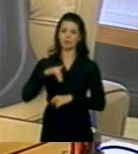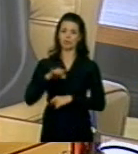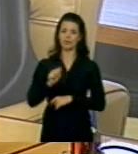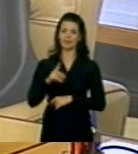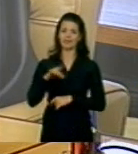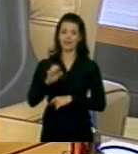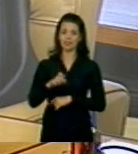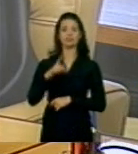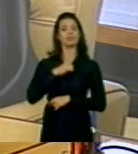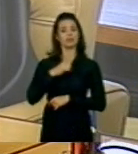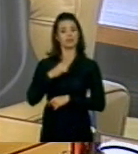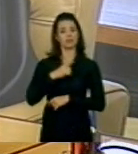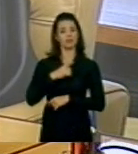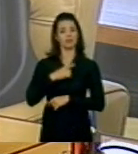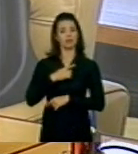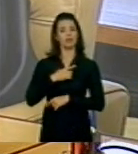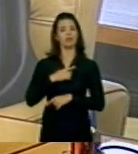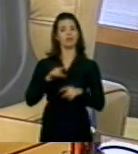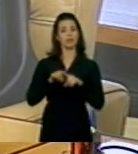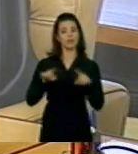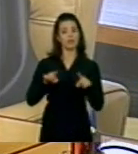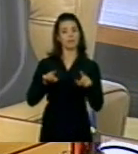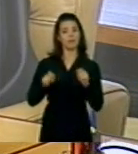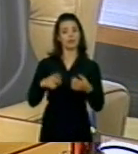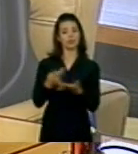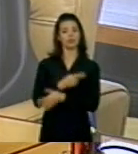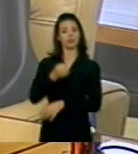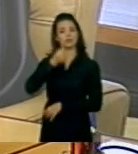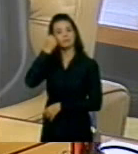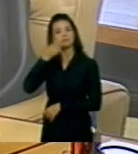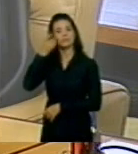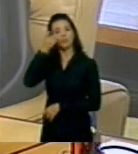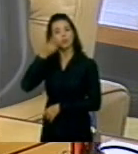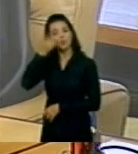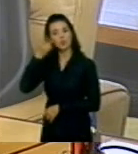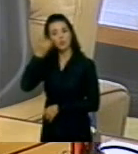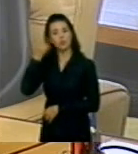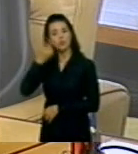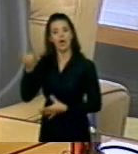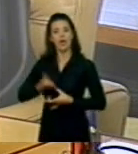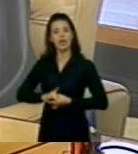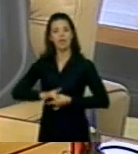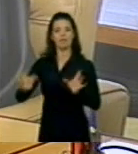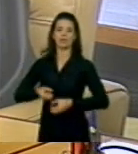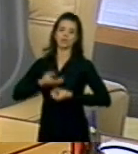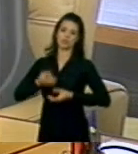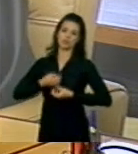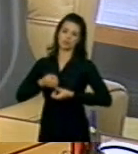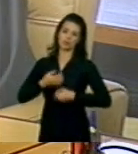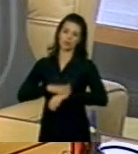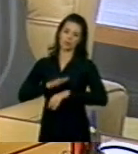parlamentar, sob pena de dispensar-se ao congressista nos pronunciamentos estranhos à atividade